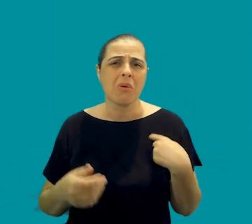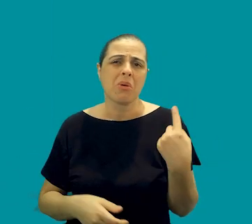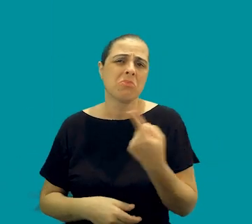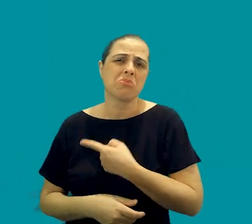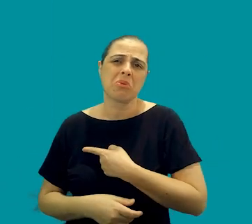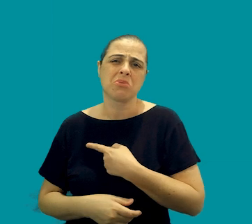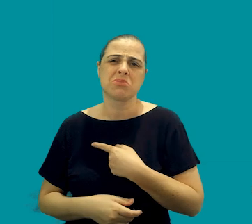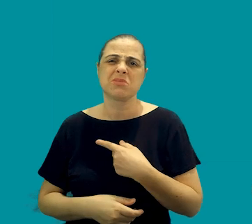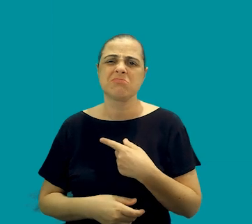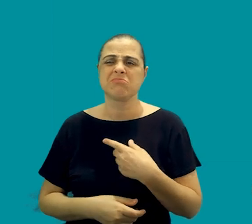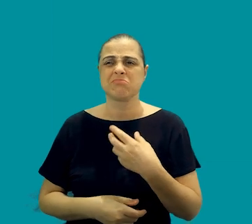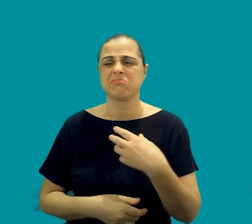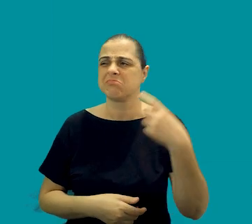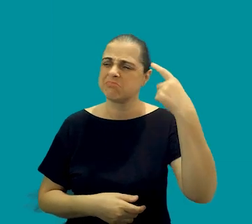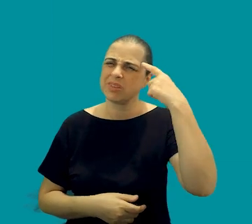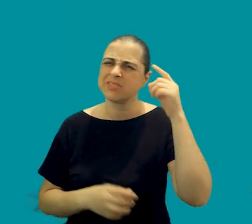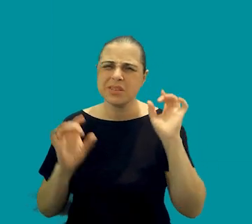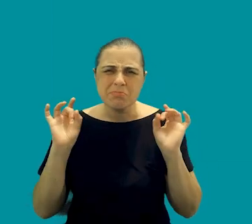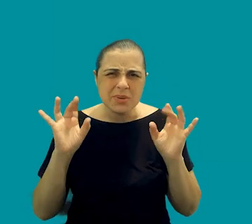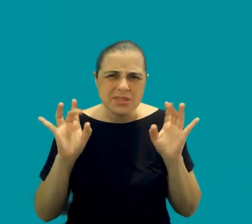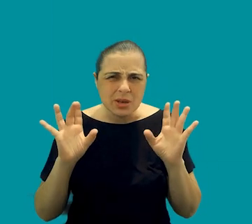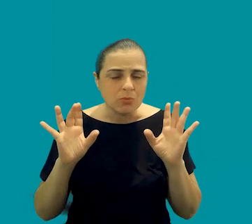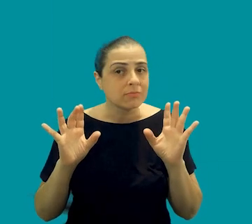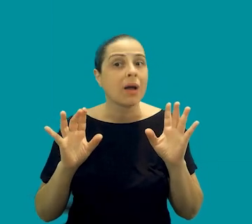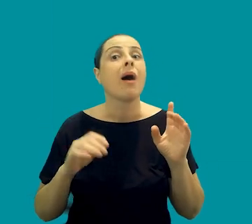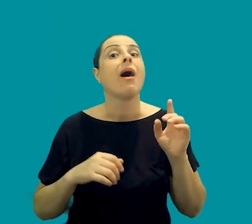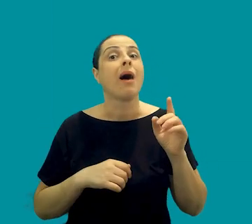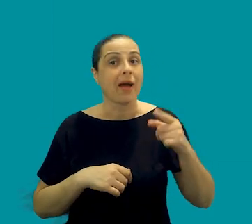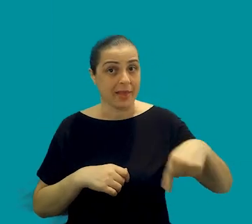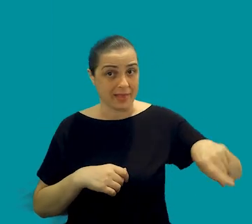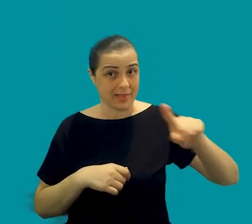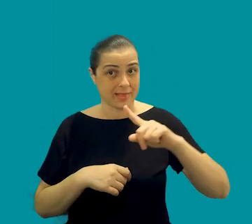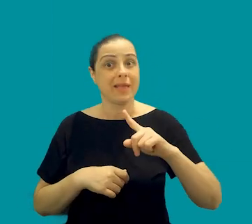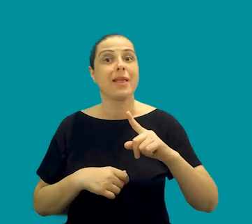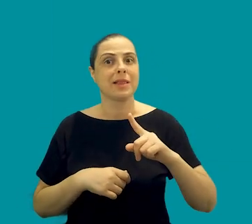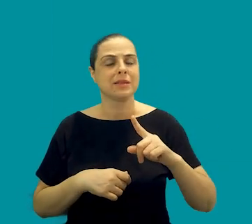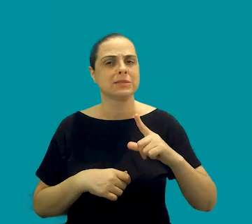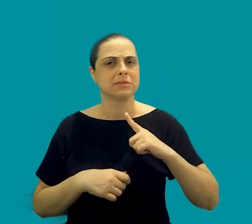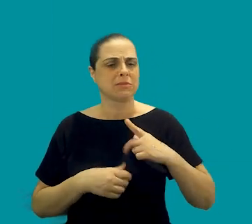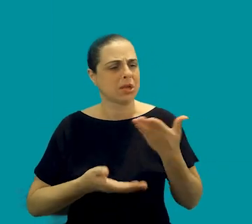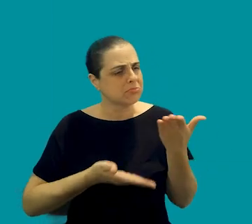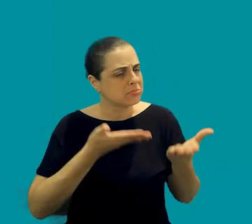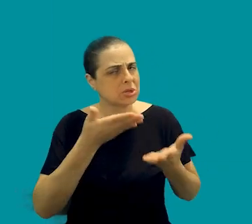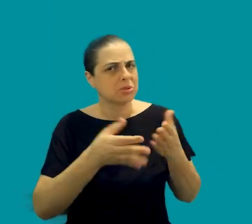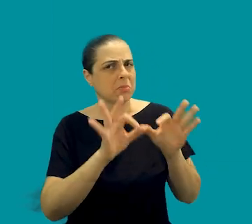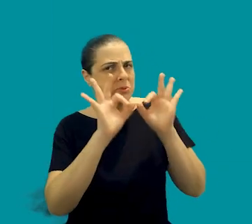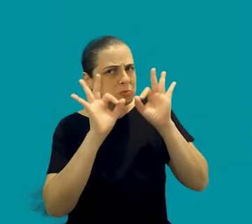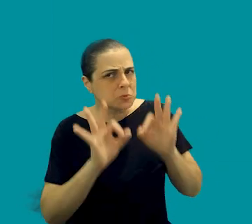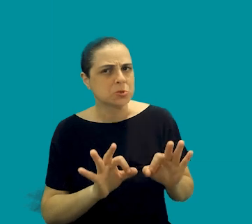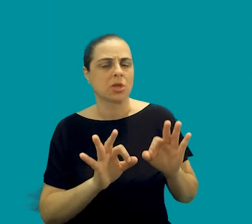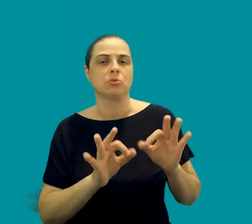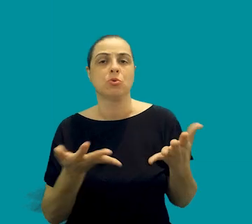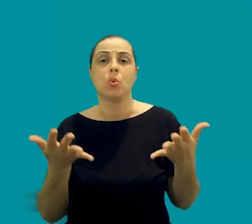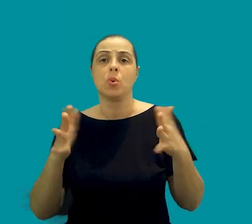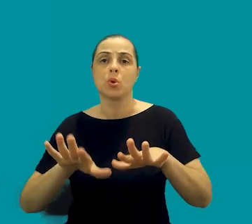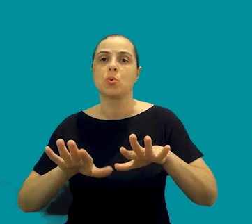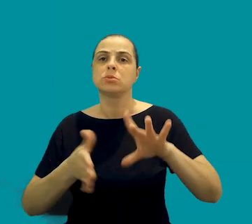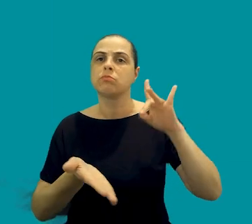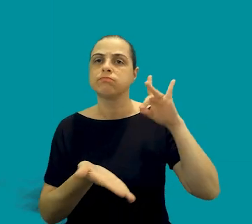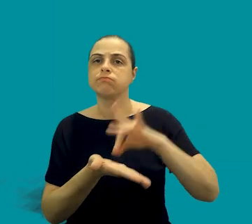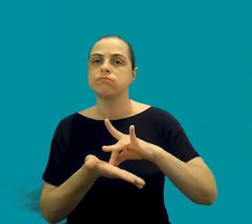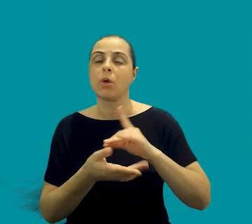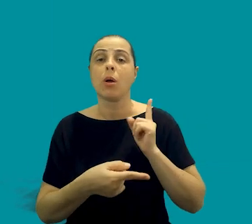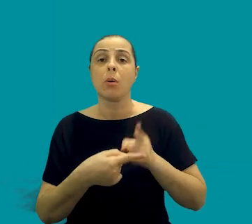nossos repertórios, mas o que tem isso de especial? Não, é muito especial. De novo, é o tratamento digno, é o tratamento de inclusão de